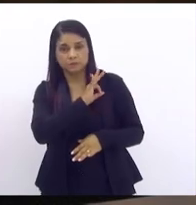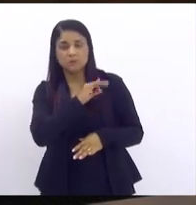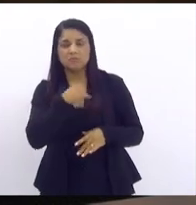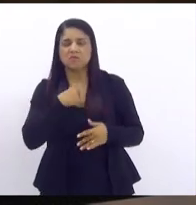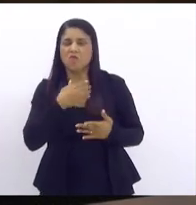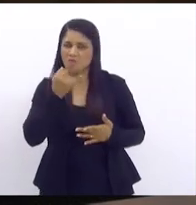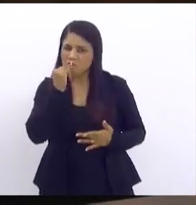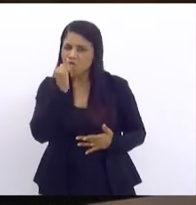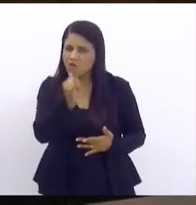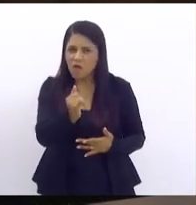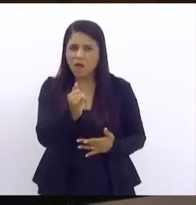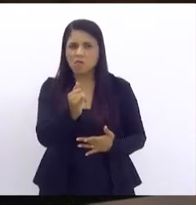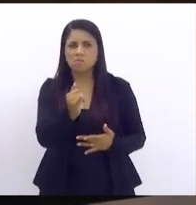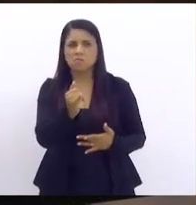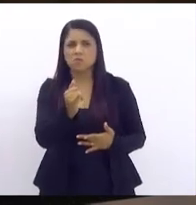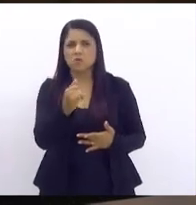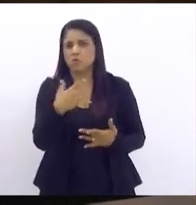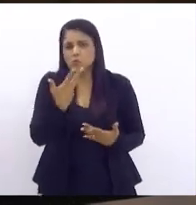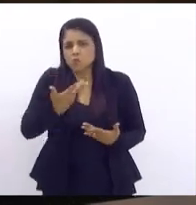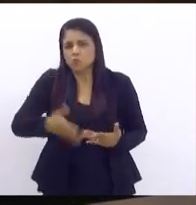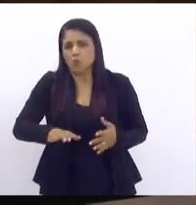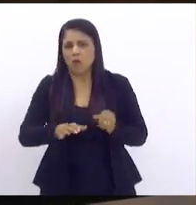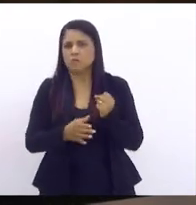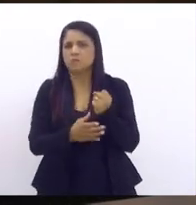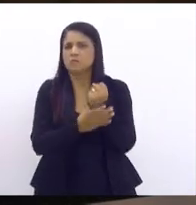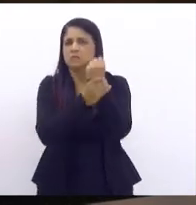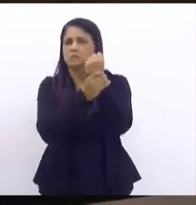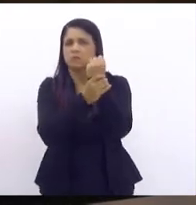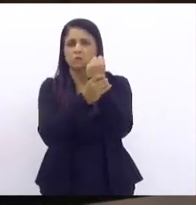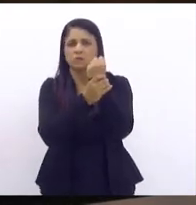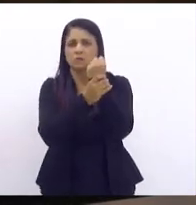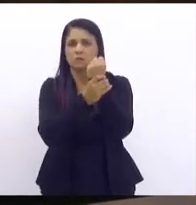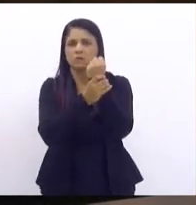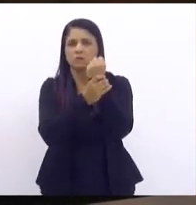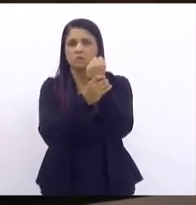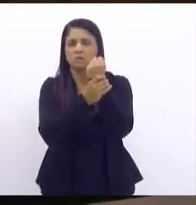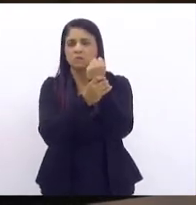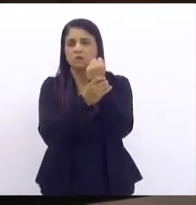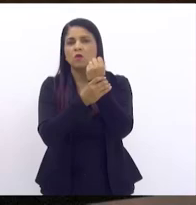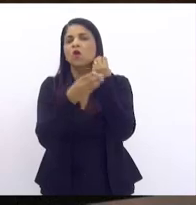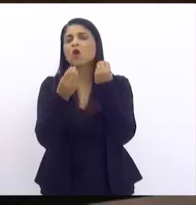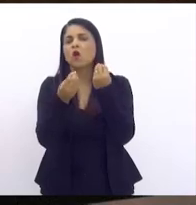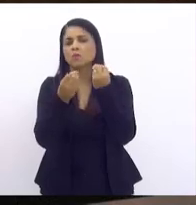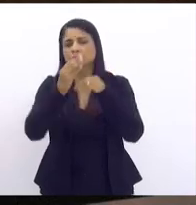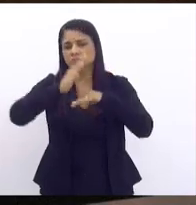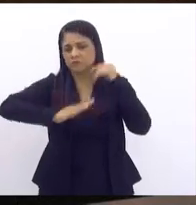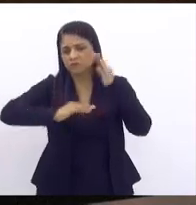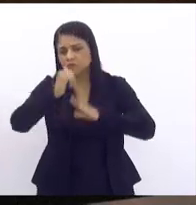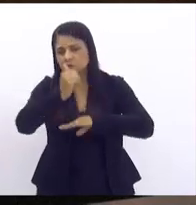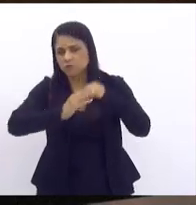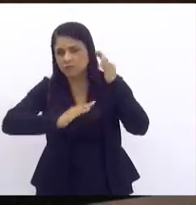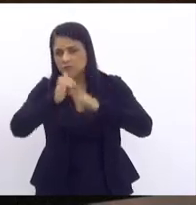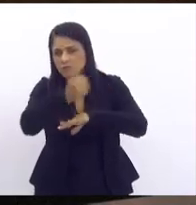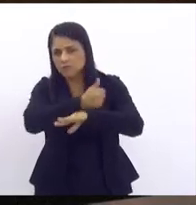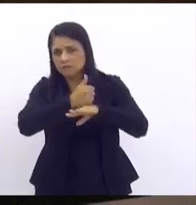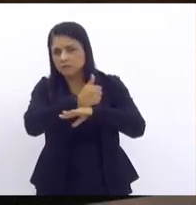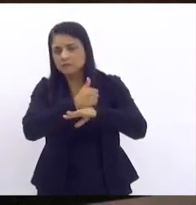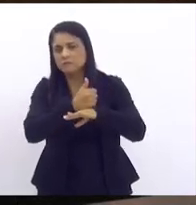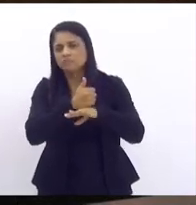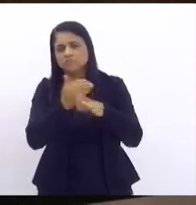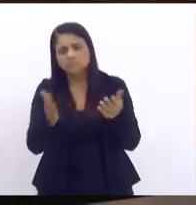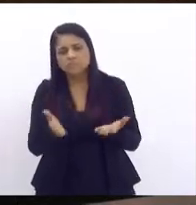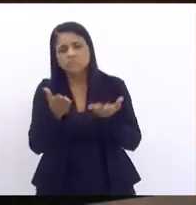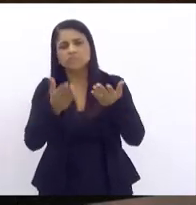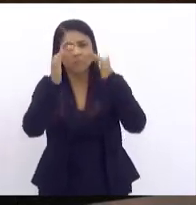demagogia, não teremos segurança enquanto os profissionais não forem tratados com todo o